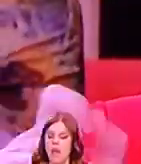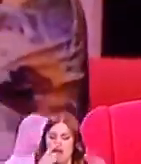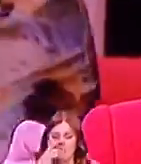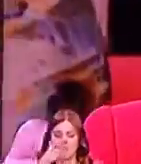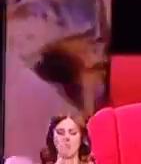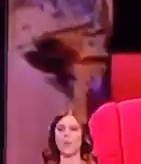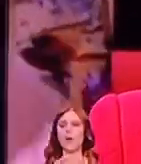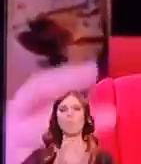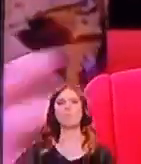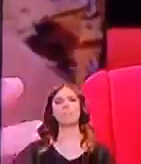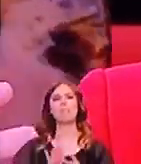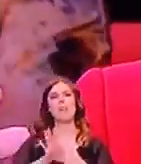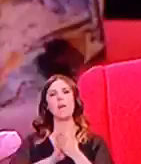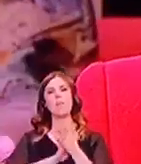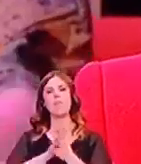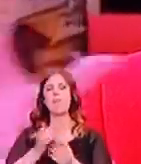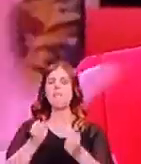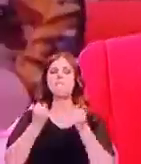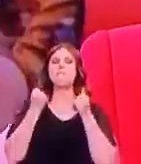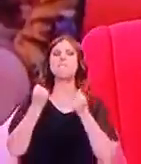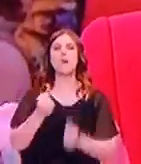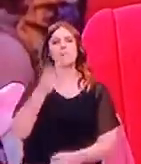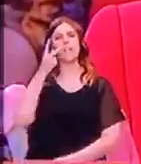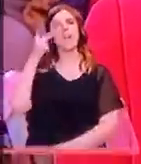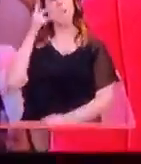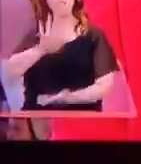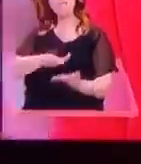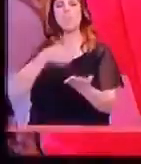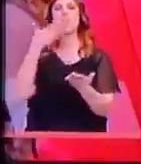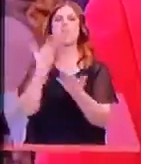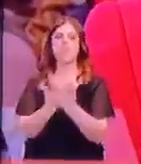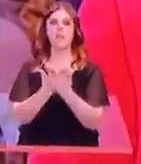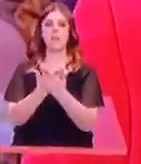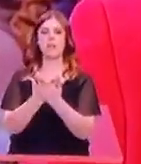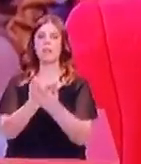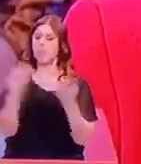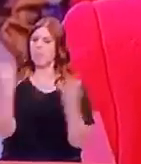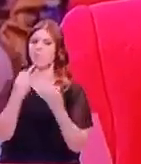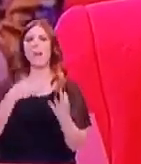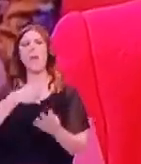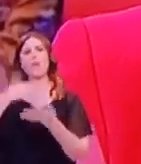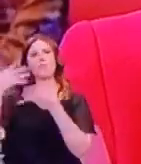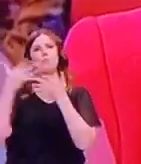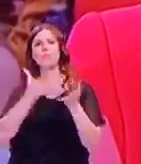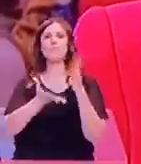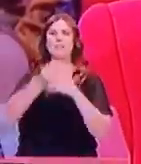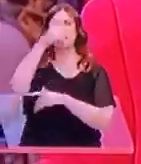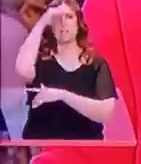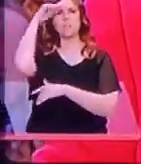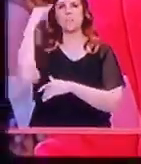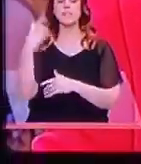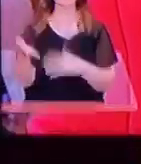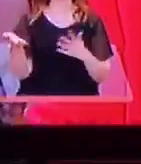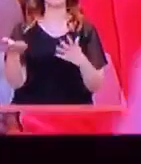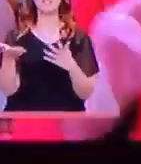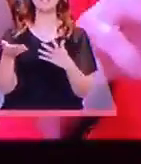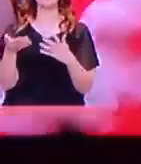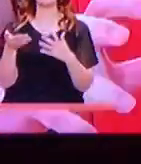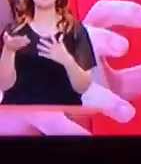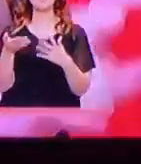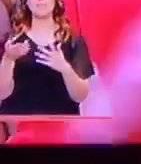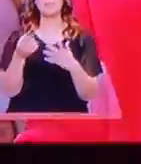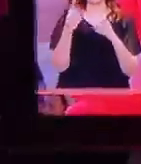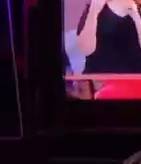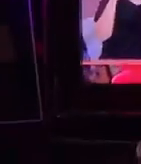humano precisa usar a força que a vida nos oferece exatamente nos momentos mais difíceis. Há